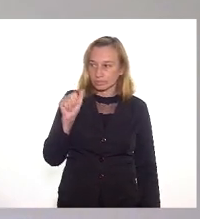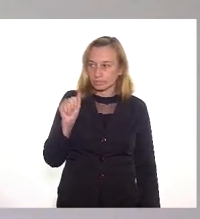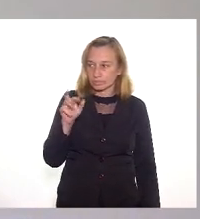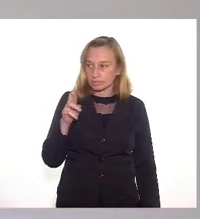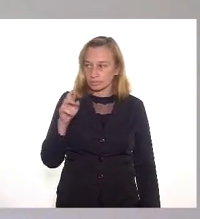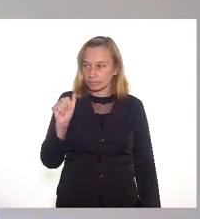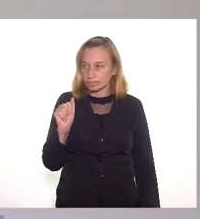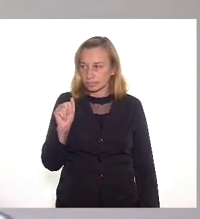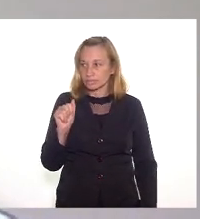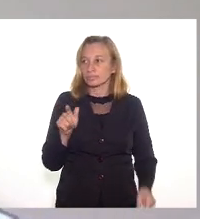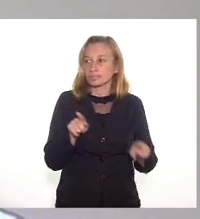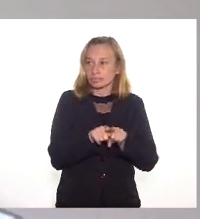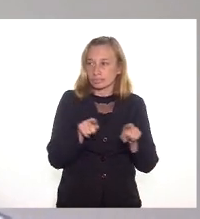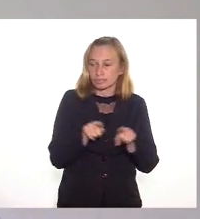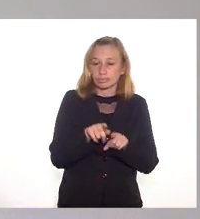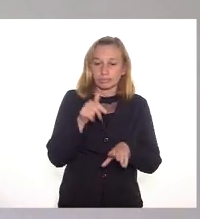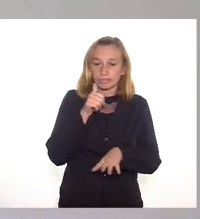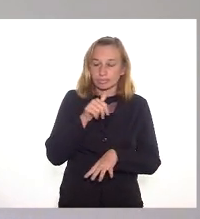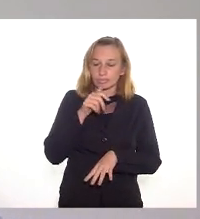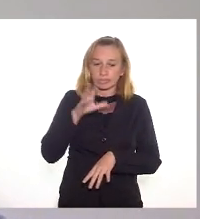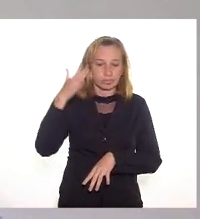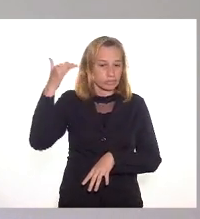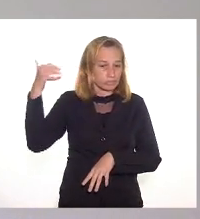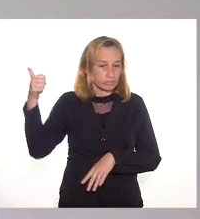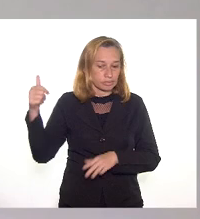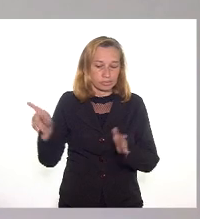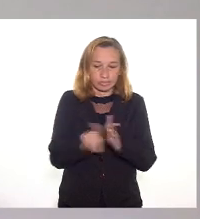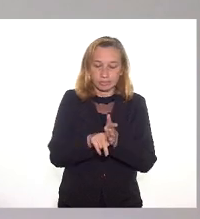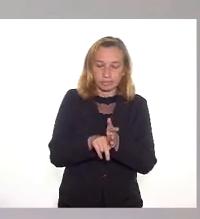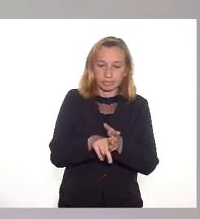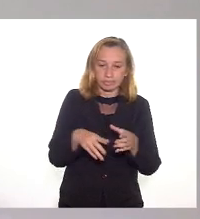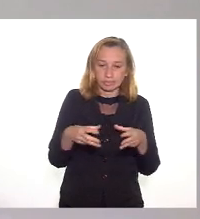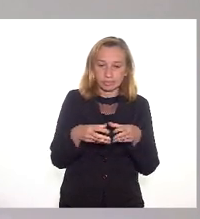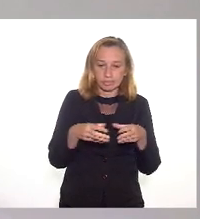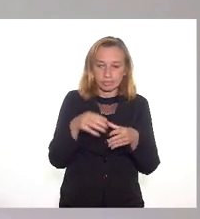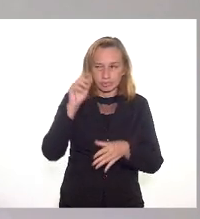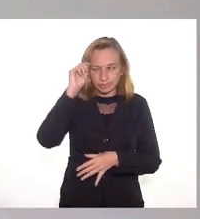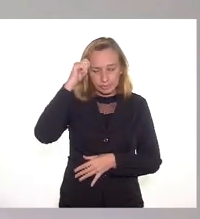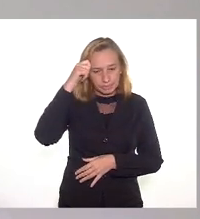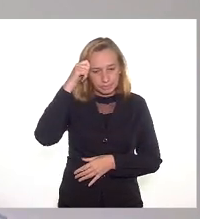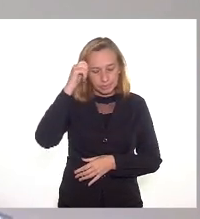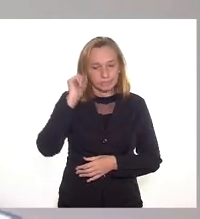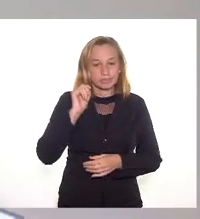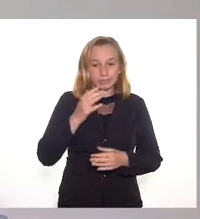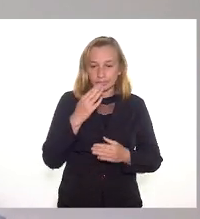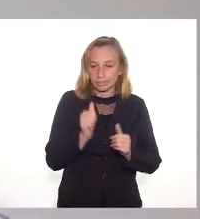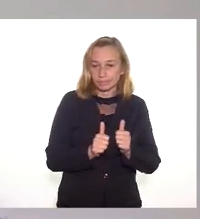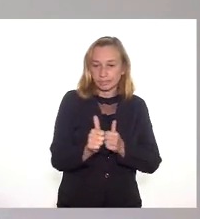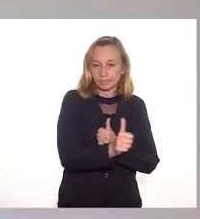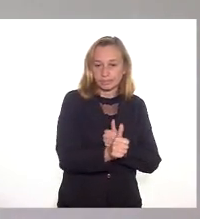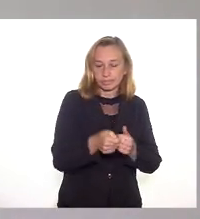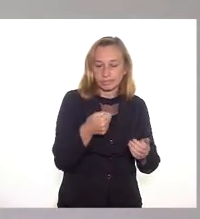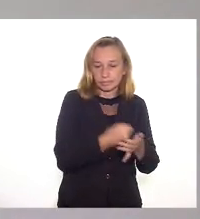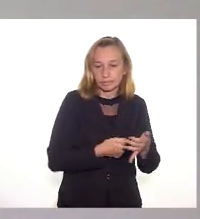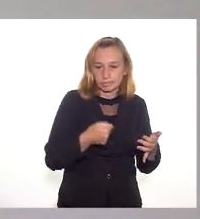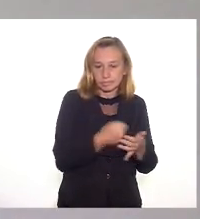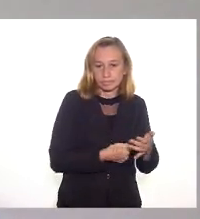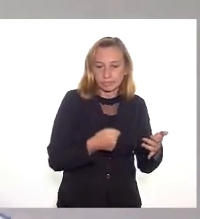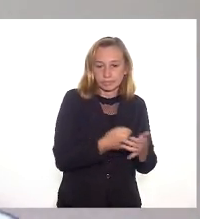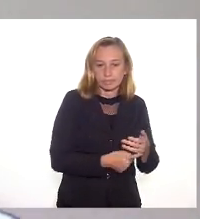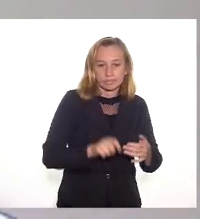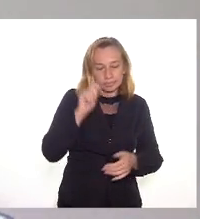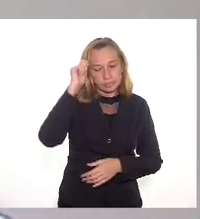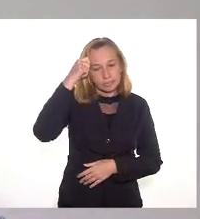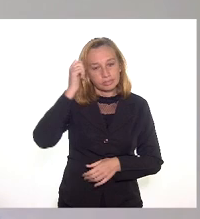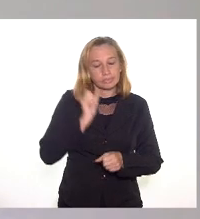também uma heroína do povo negro uma heroína que também esteve à frente da luta de negros e